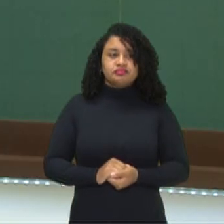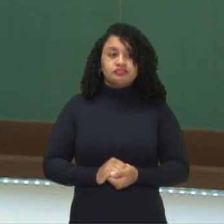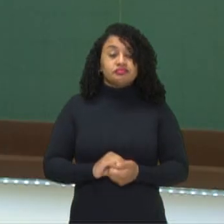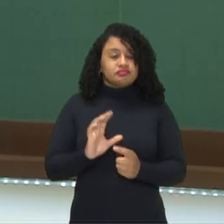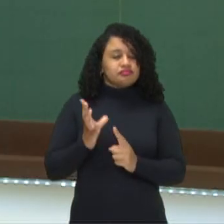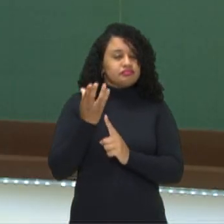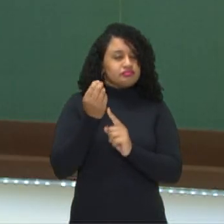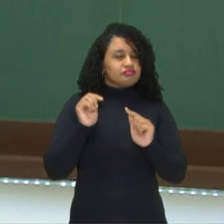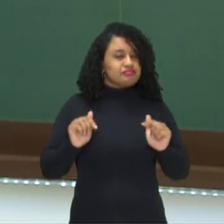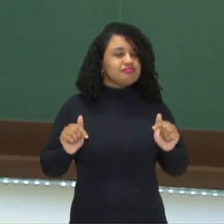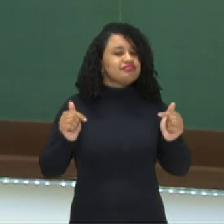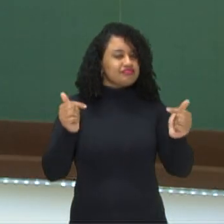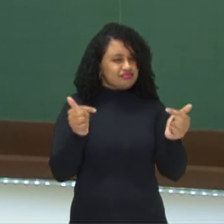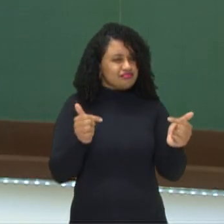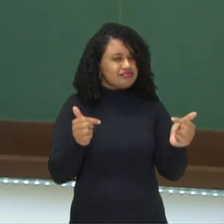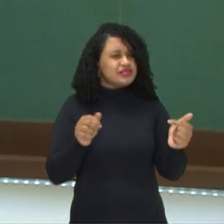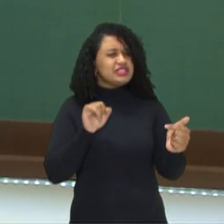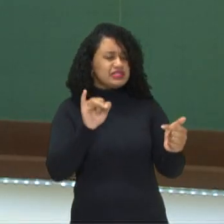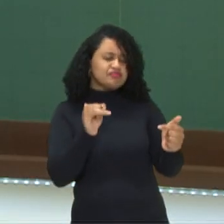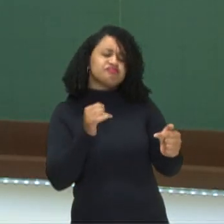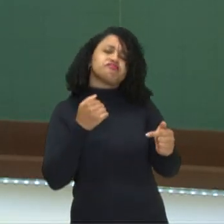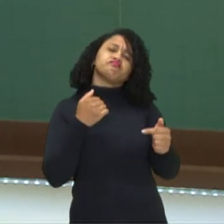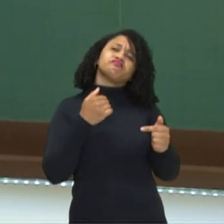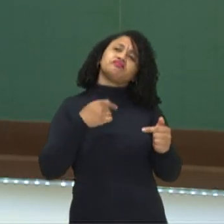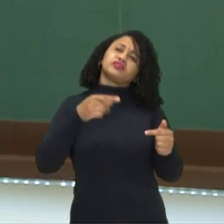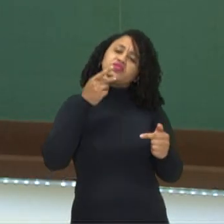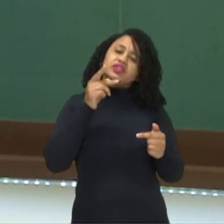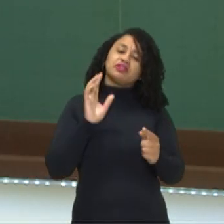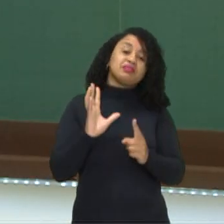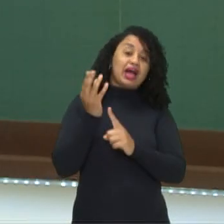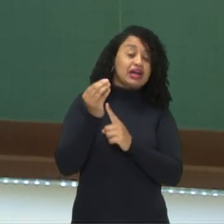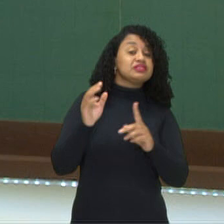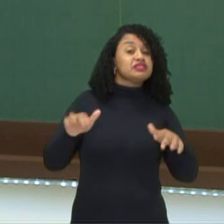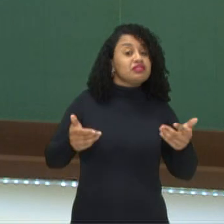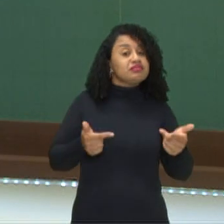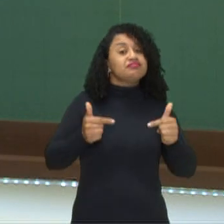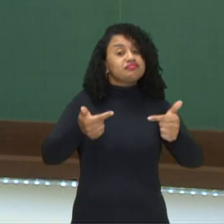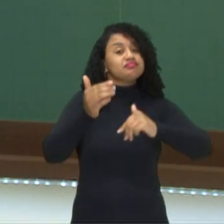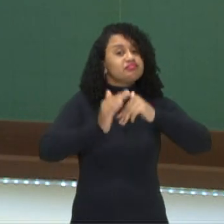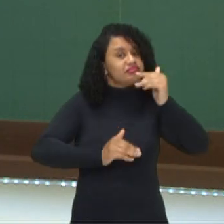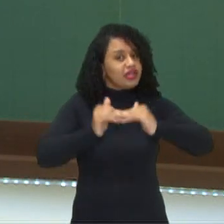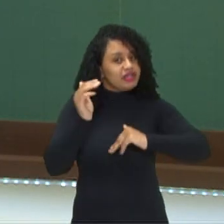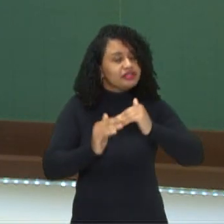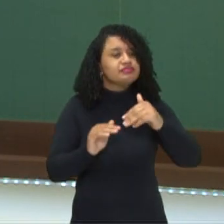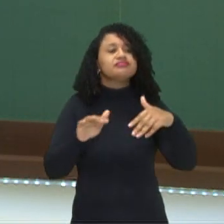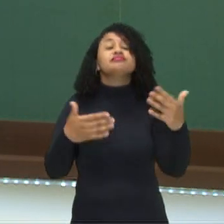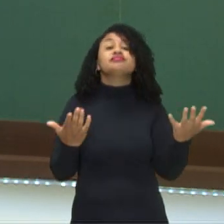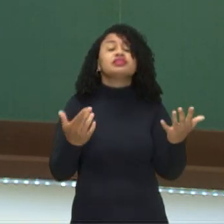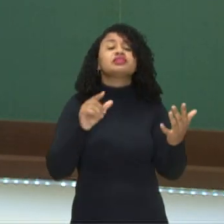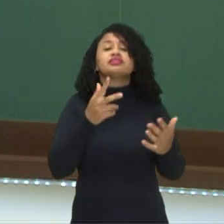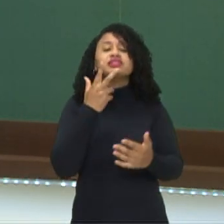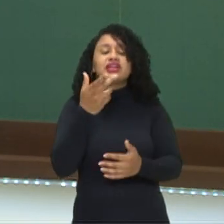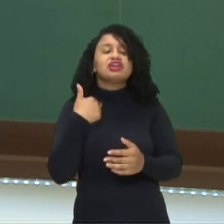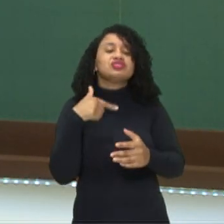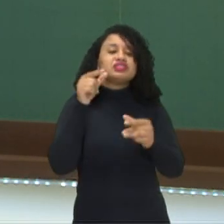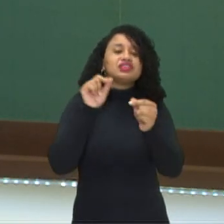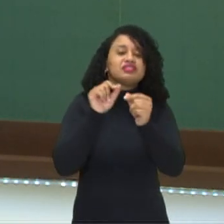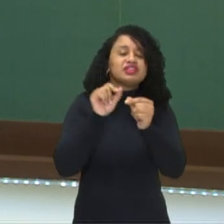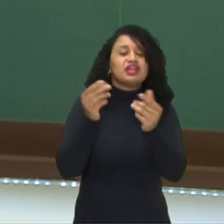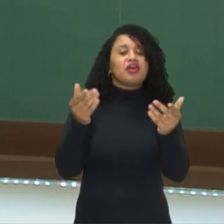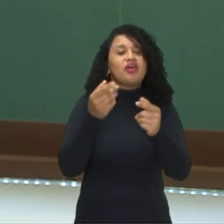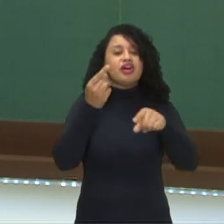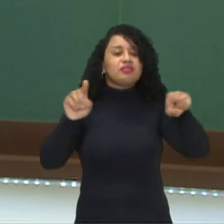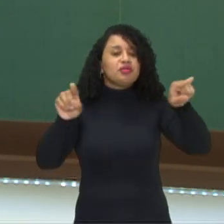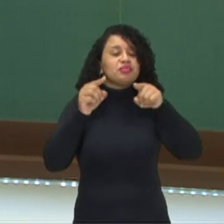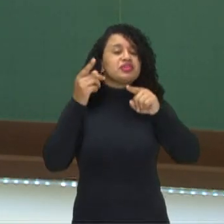Arte em ação. Se a gente está falando, né, de arte, vamos colocar em prática. Então, que tal vocês fazerem aí a embolada